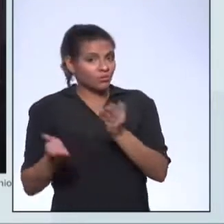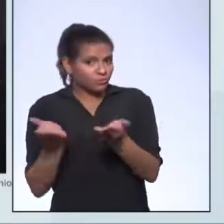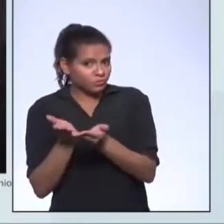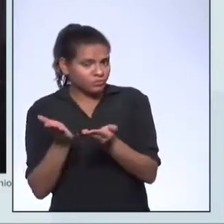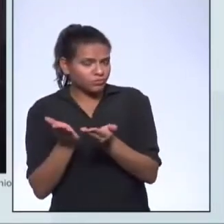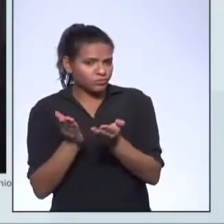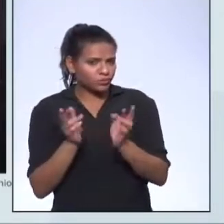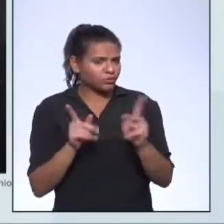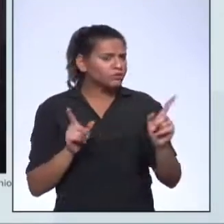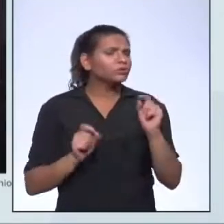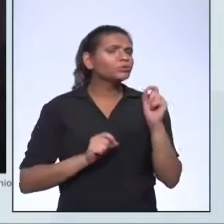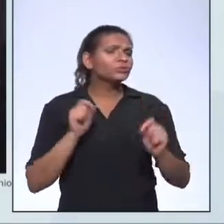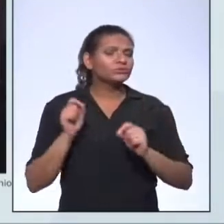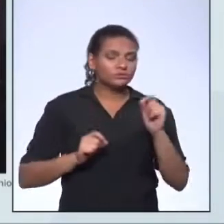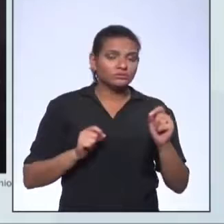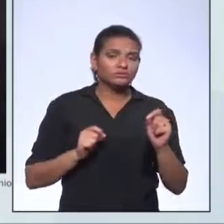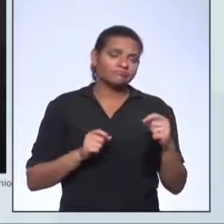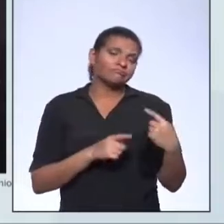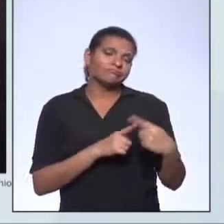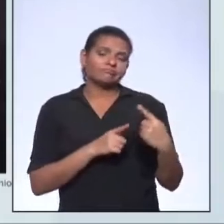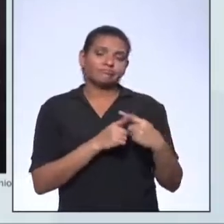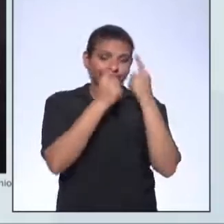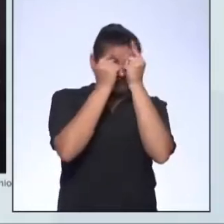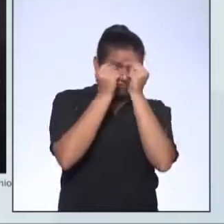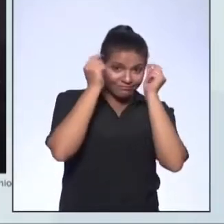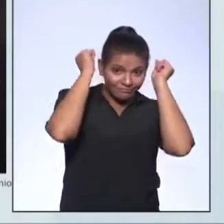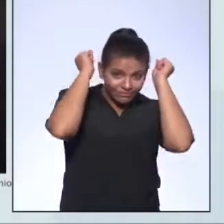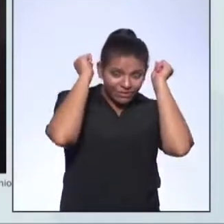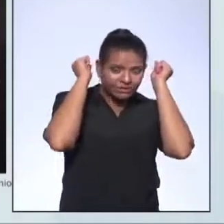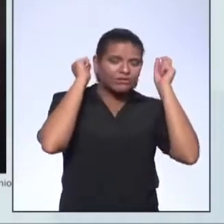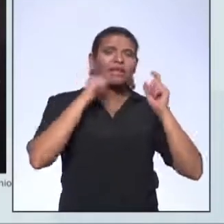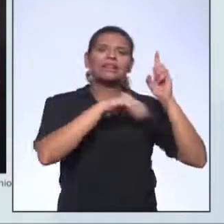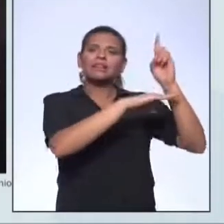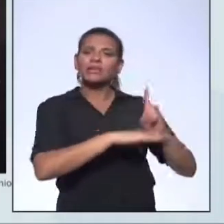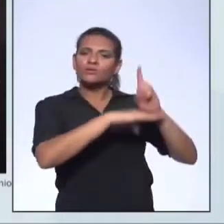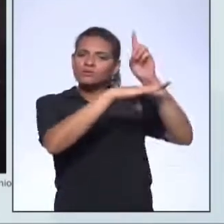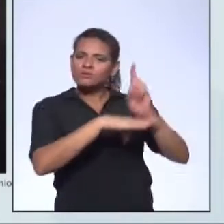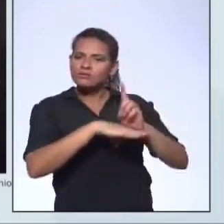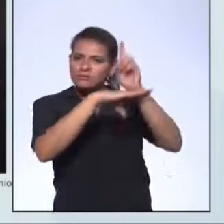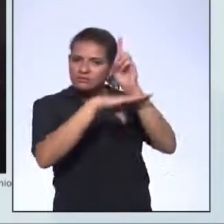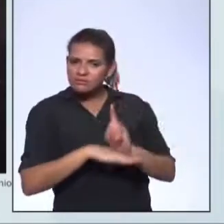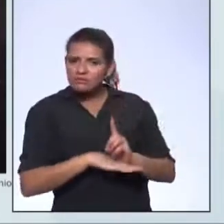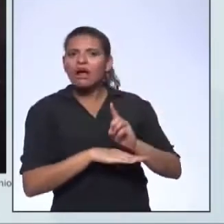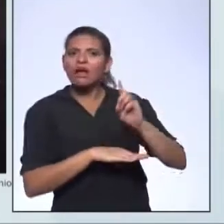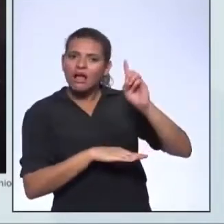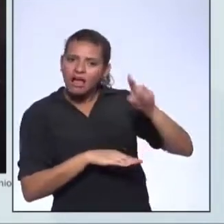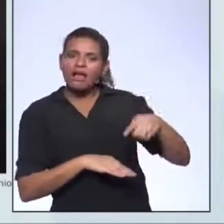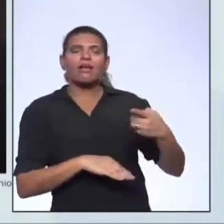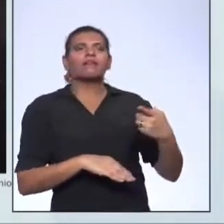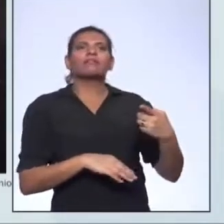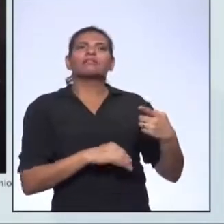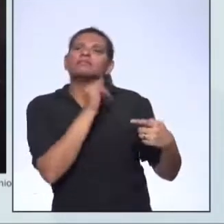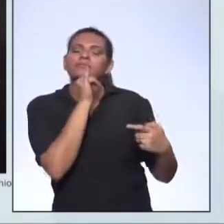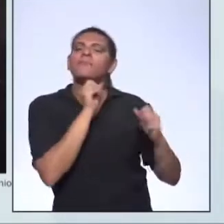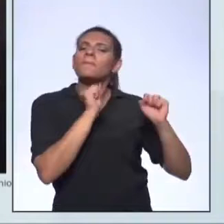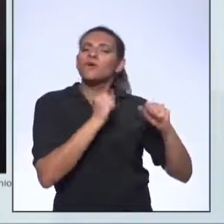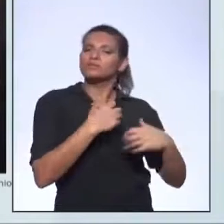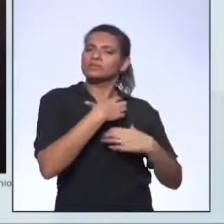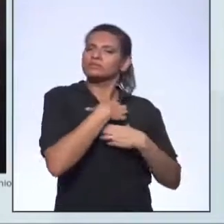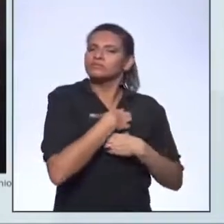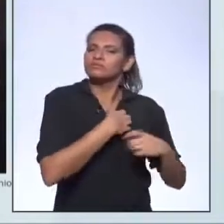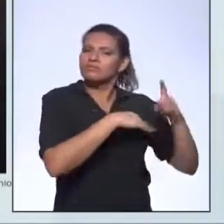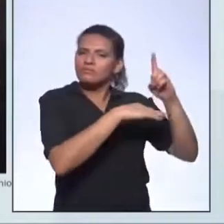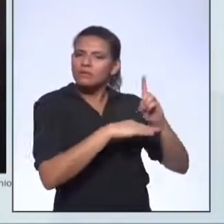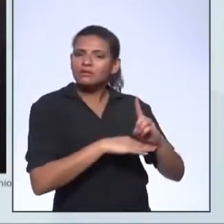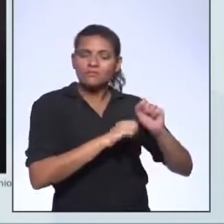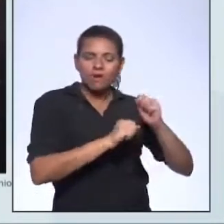gregos, os deuses, eles além de serem divindades, eles podiam ter sentimentos, eles podiam ter paixões.